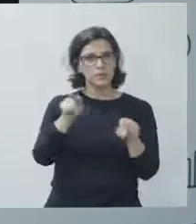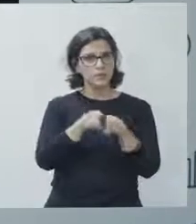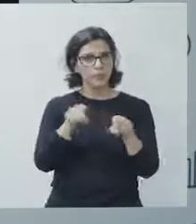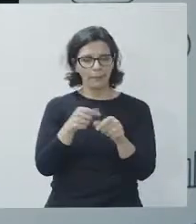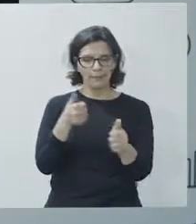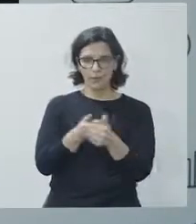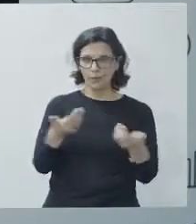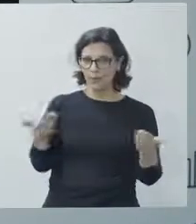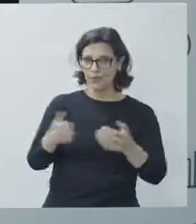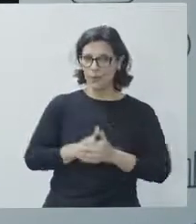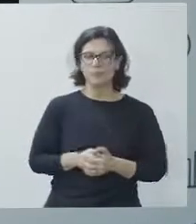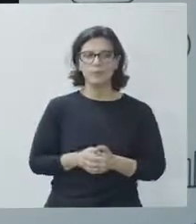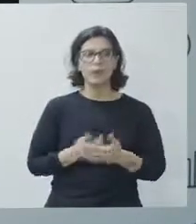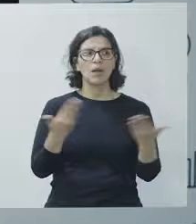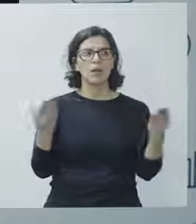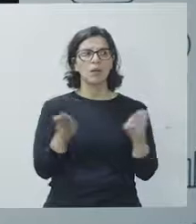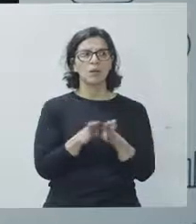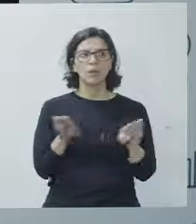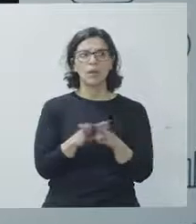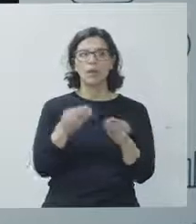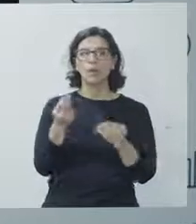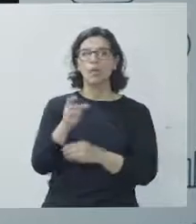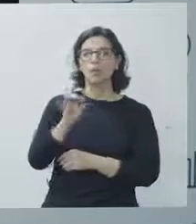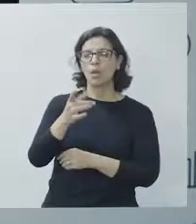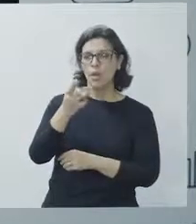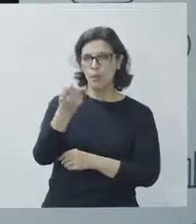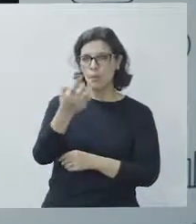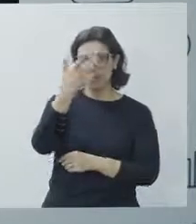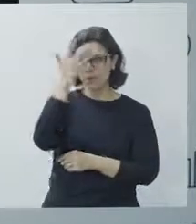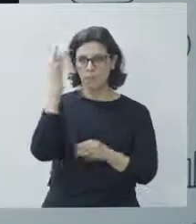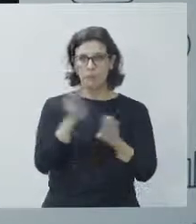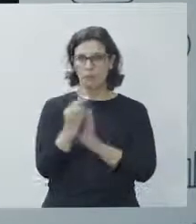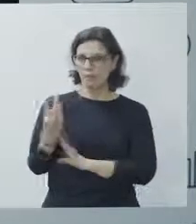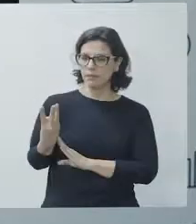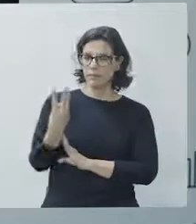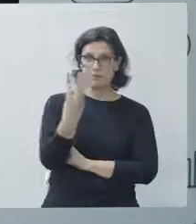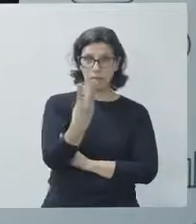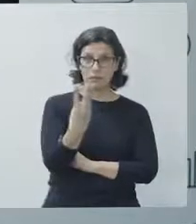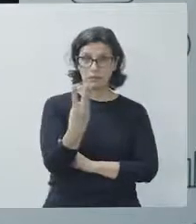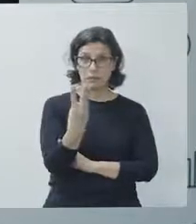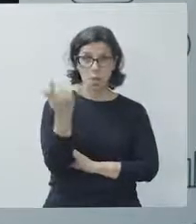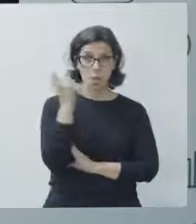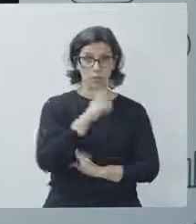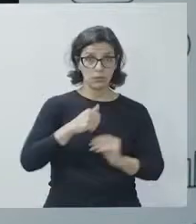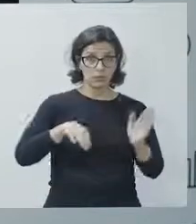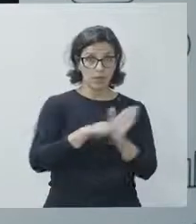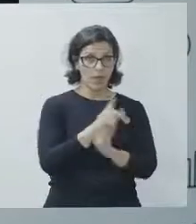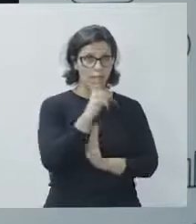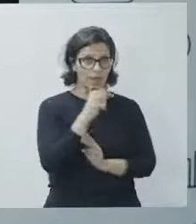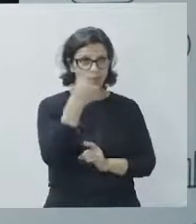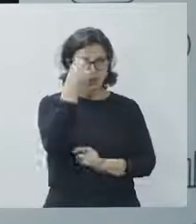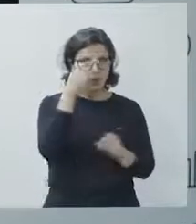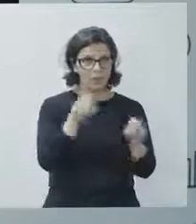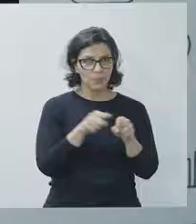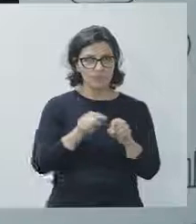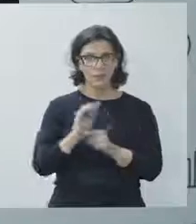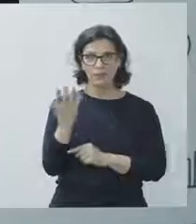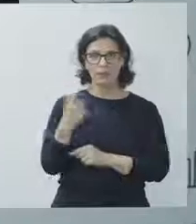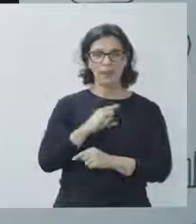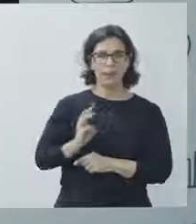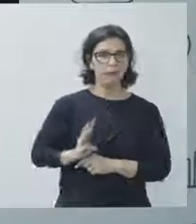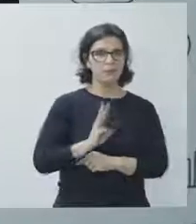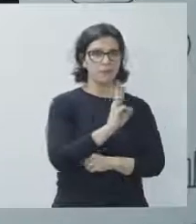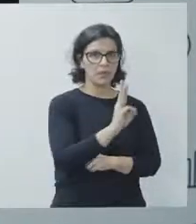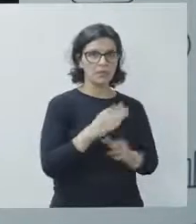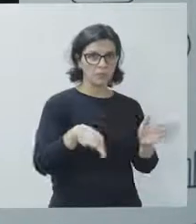muito tempo? Né? Sabendo que só uma, como as três bruxas poderiam chegar? Foi assim que você pensou que ia acontecer? Que as três